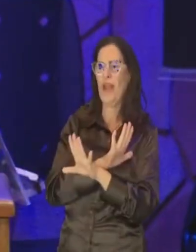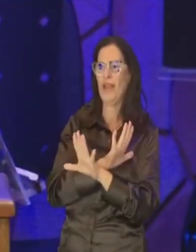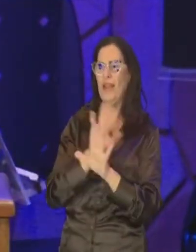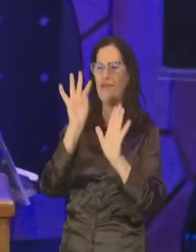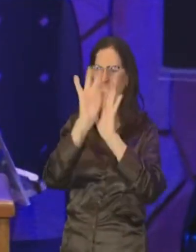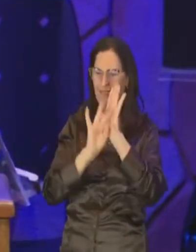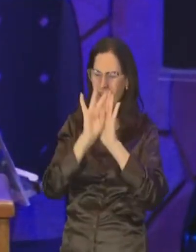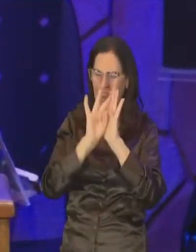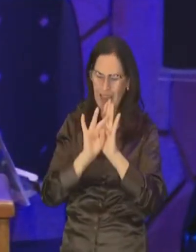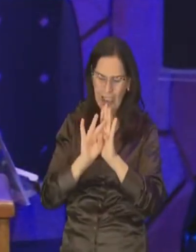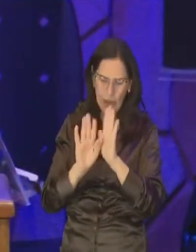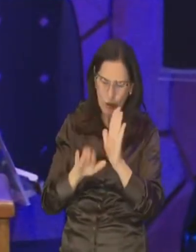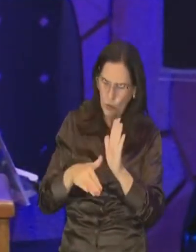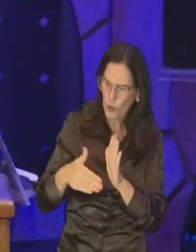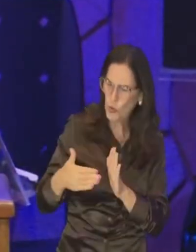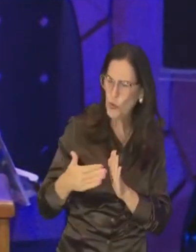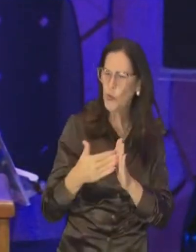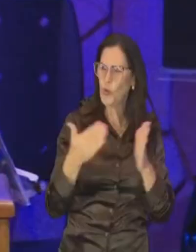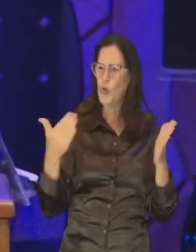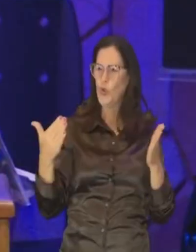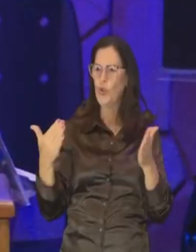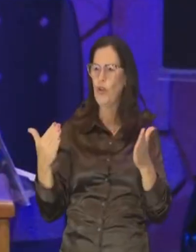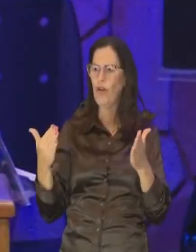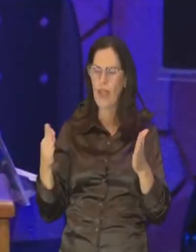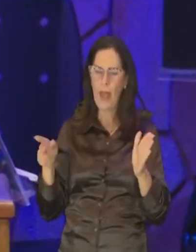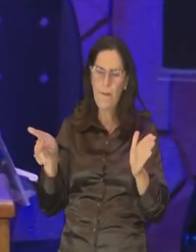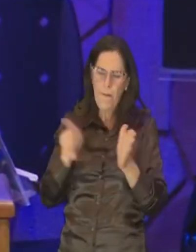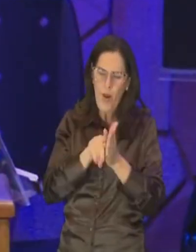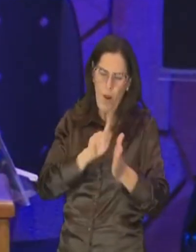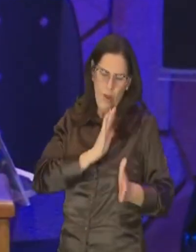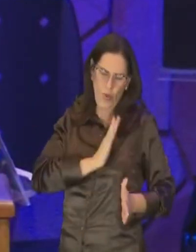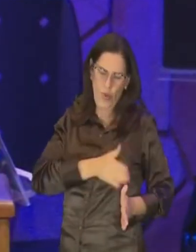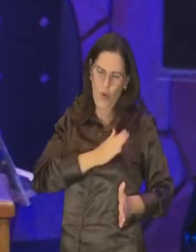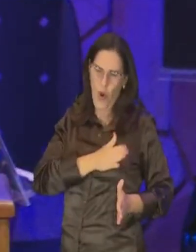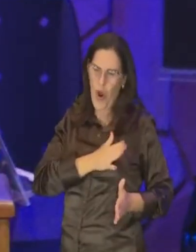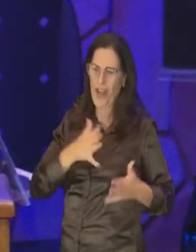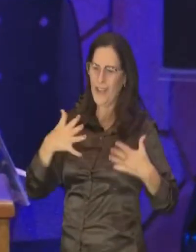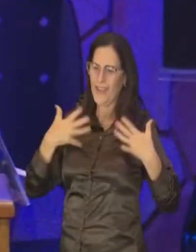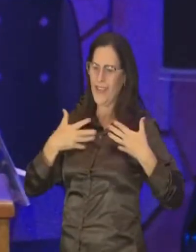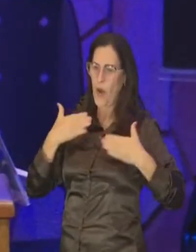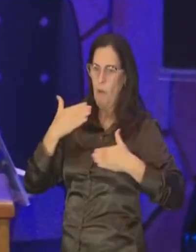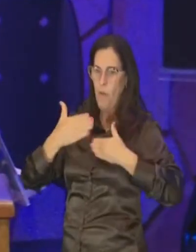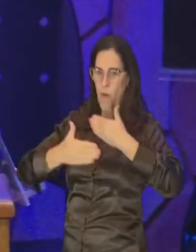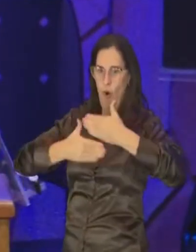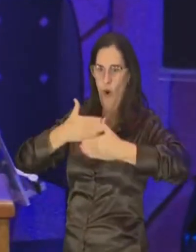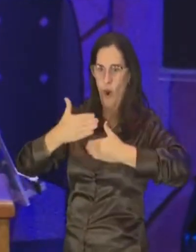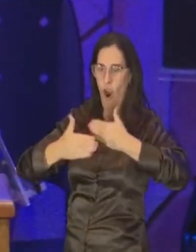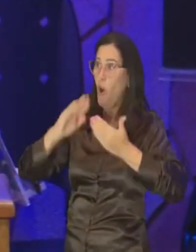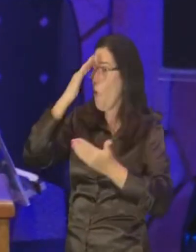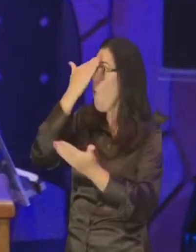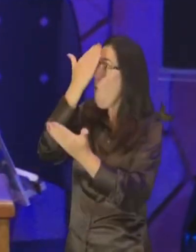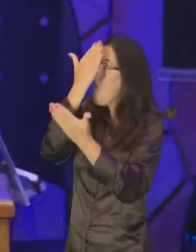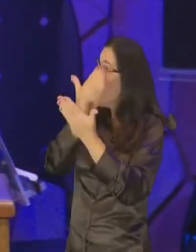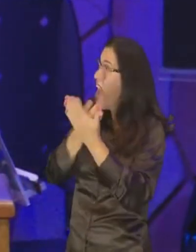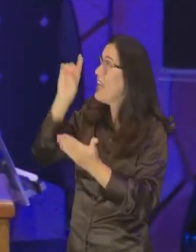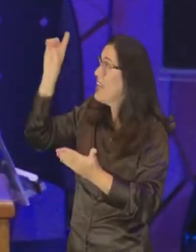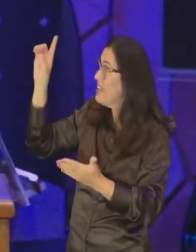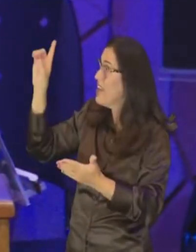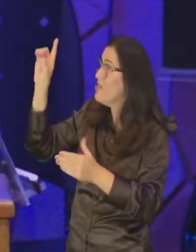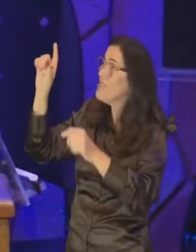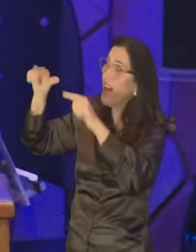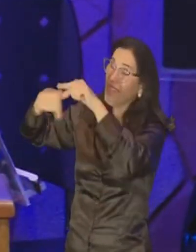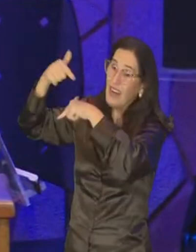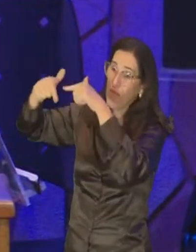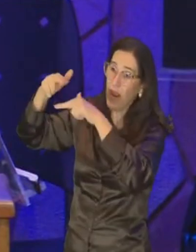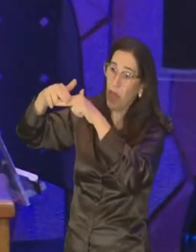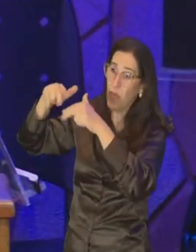alegria total, uma alegria que vem do coração, uma alegria que vem no processo de confiar que Deus está fazendo